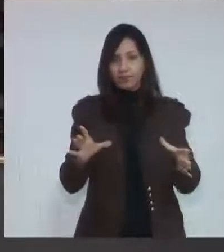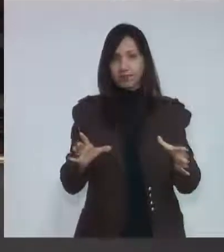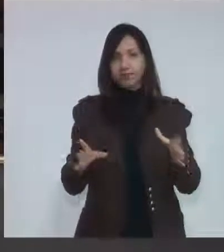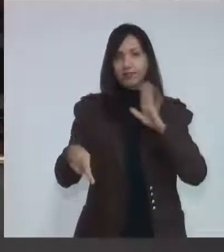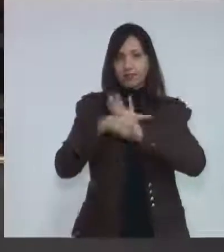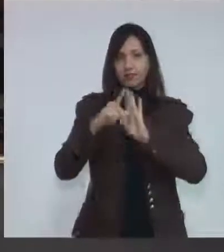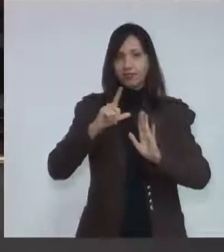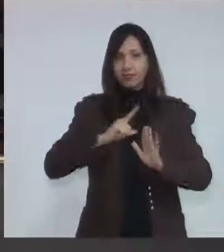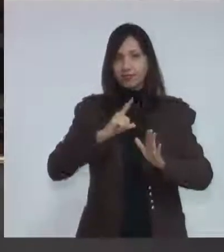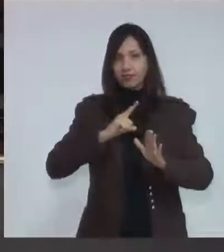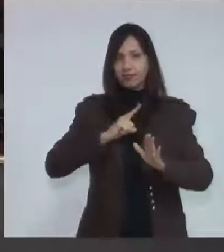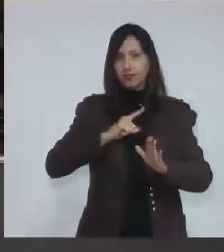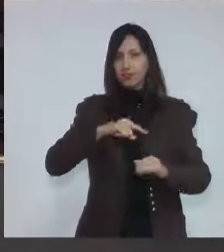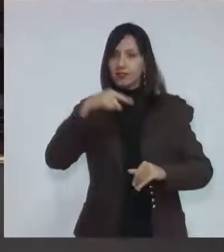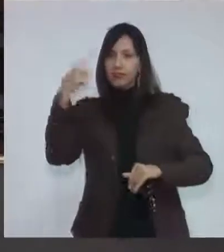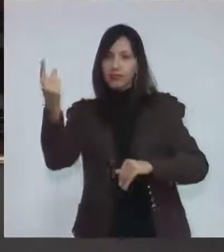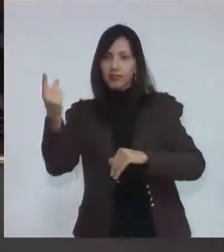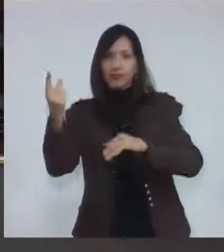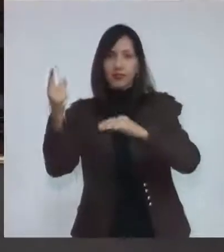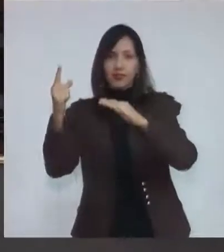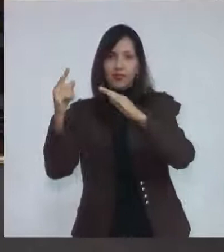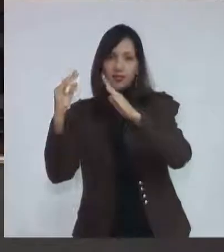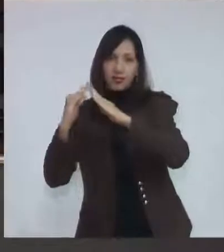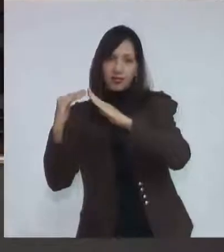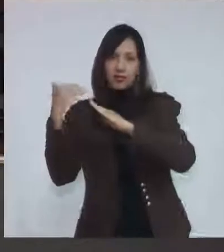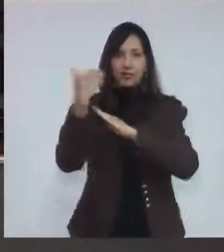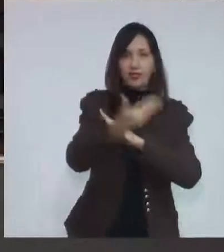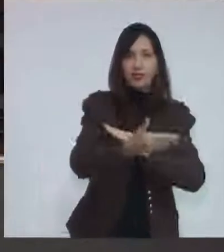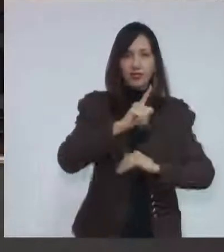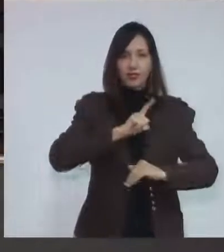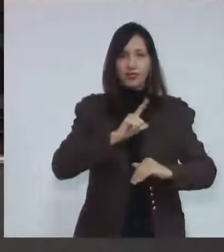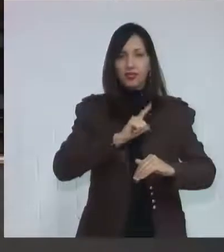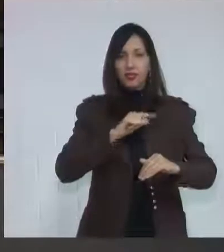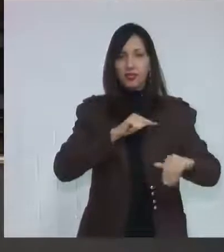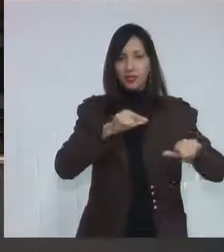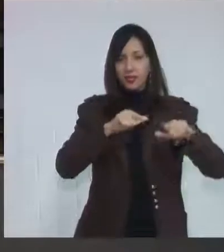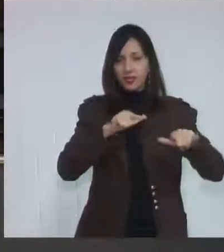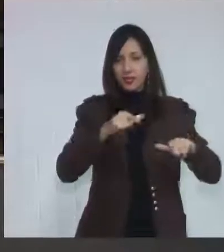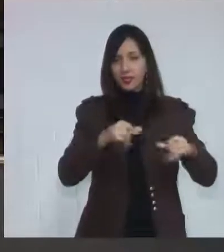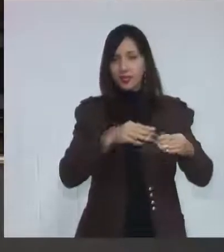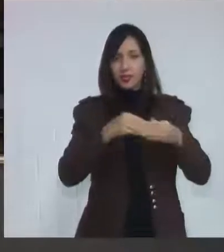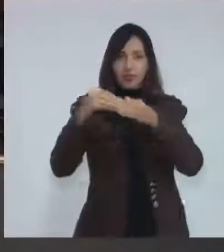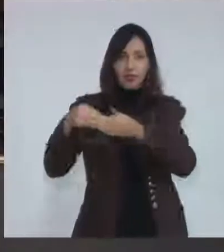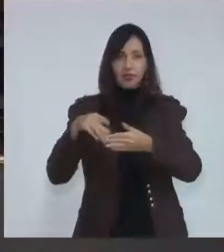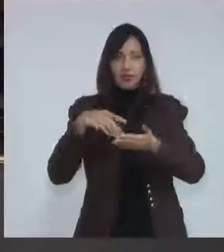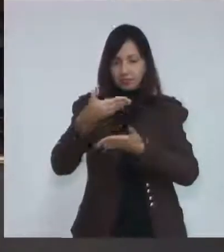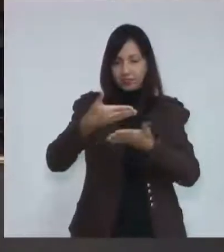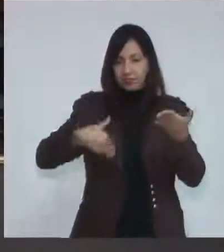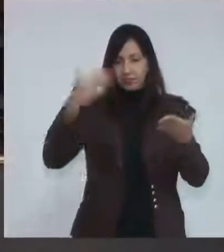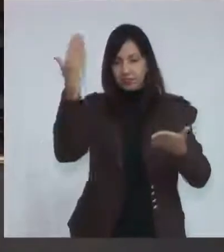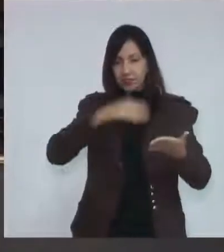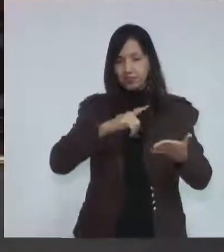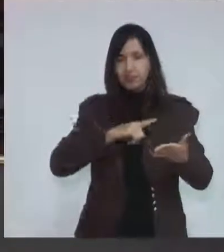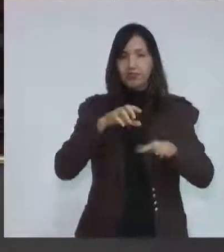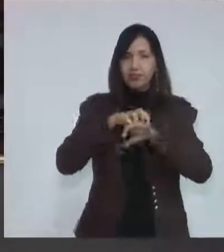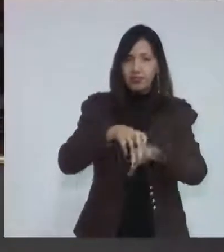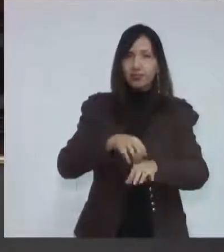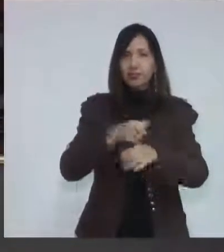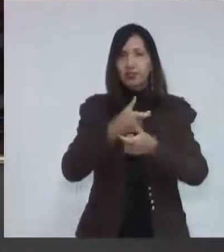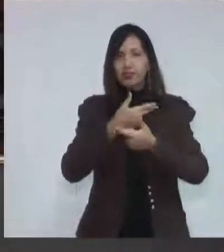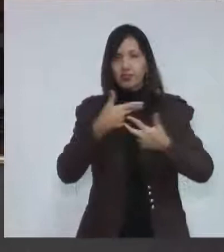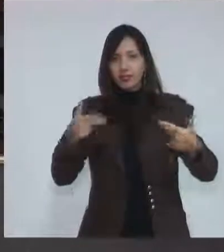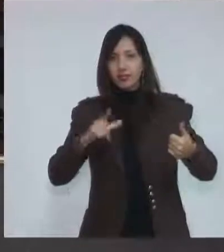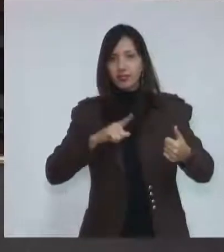para que se desloque de sua residência até o local de trabalho. Encaminhar comprovantes dos valores recebidos referente ao vale transporte dos